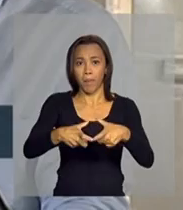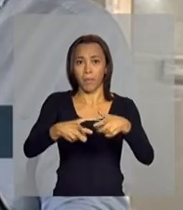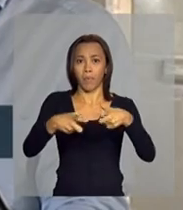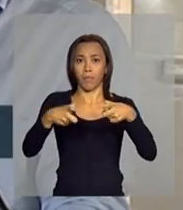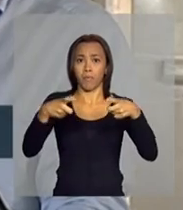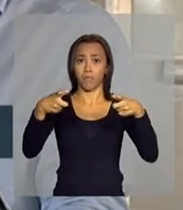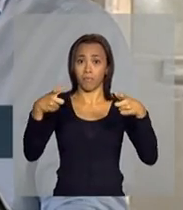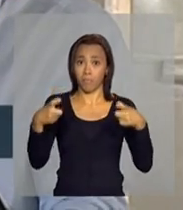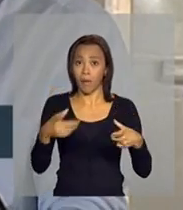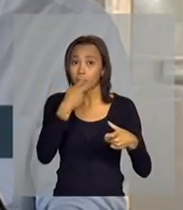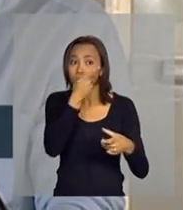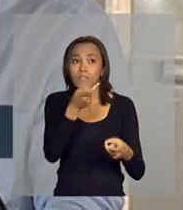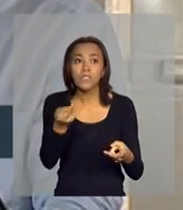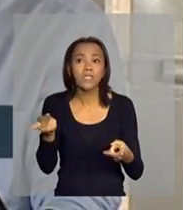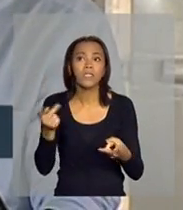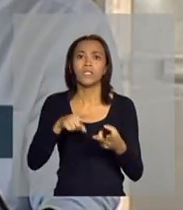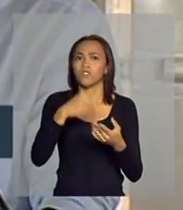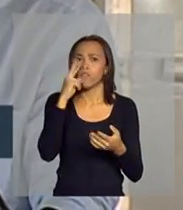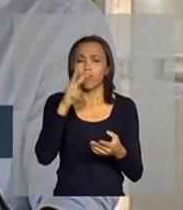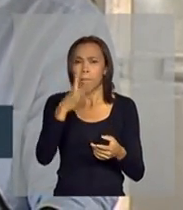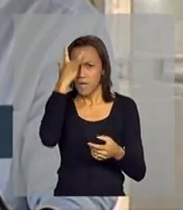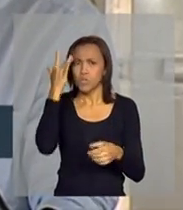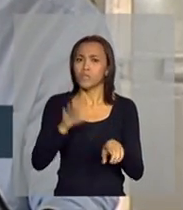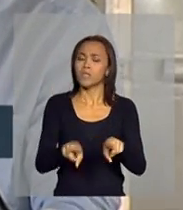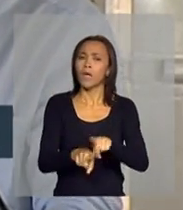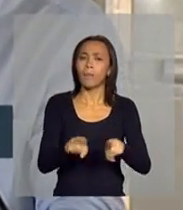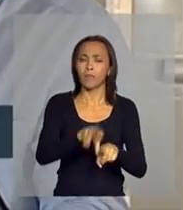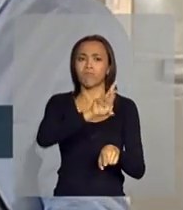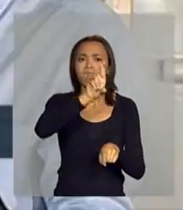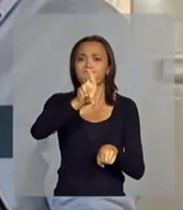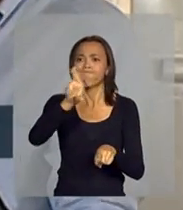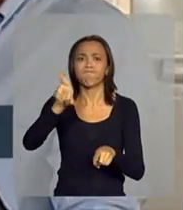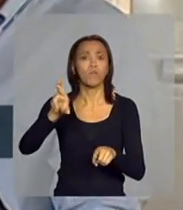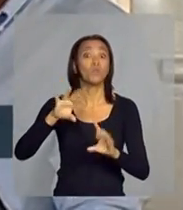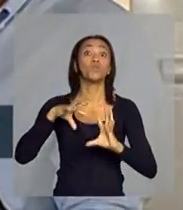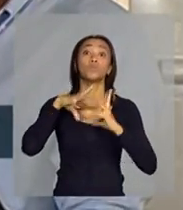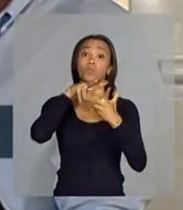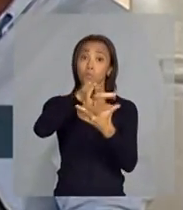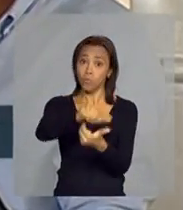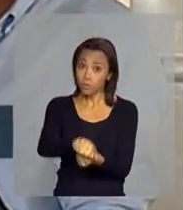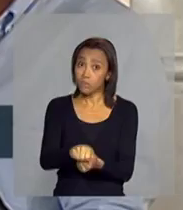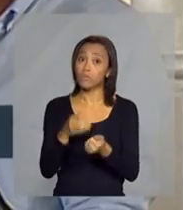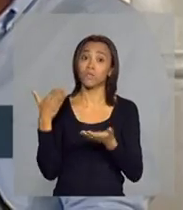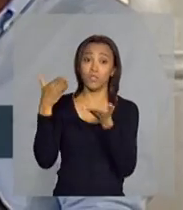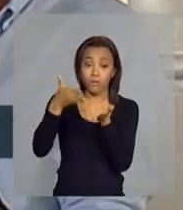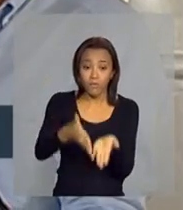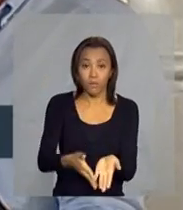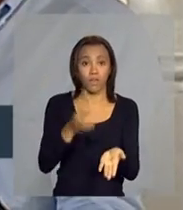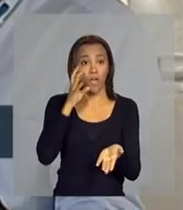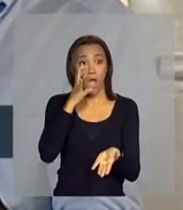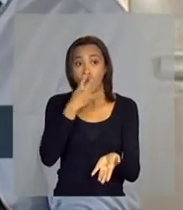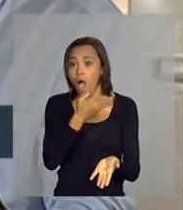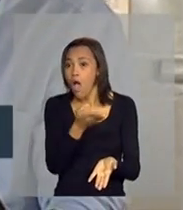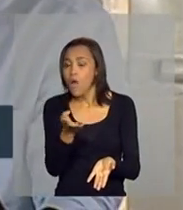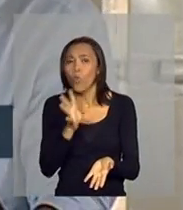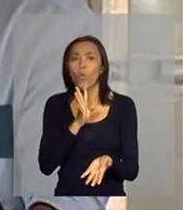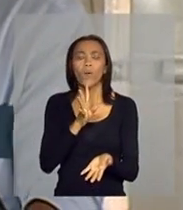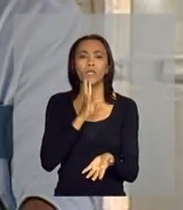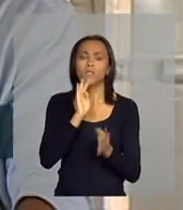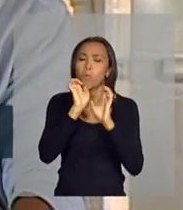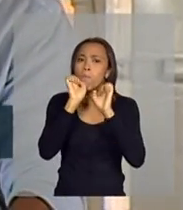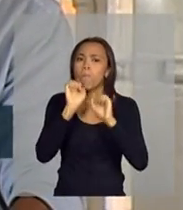de visitantes, de autoridades de várias partes do mundo que vêm aqui conhecer o